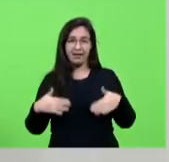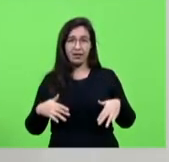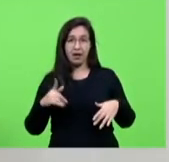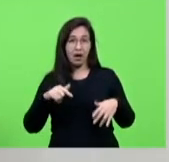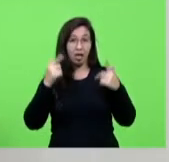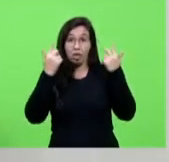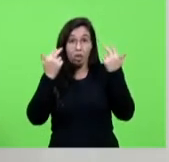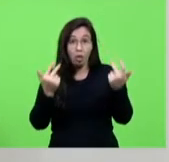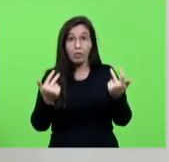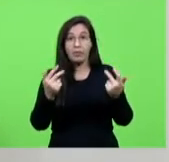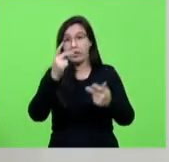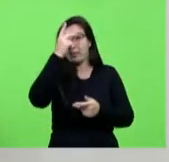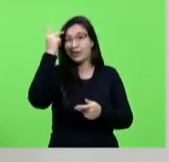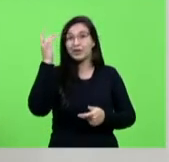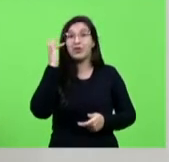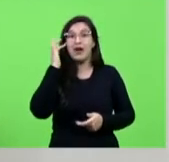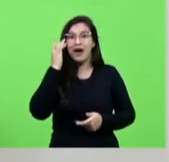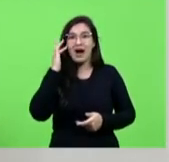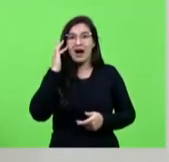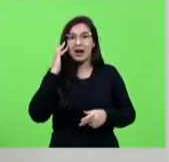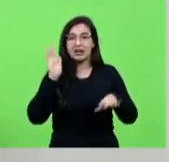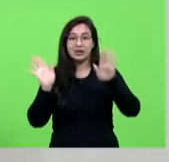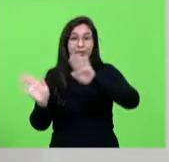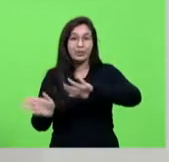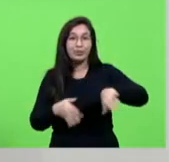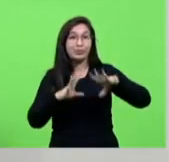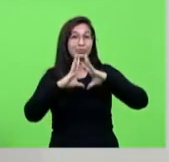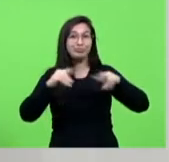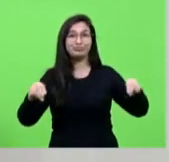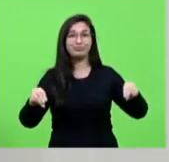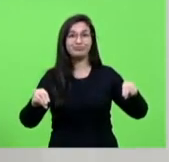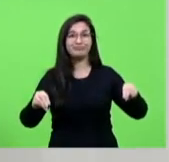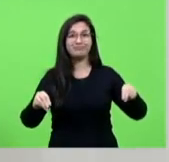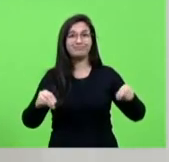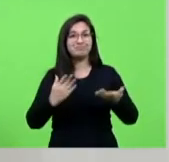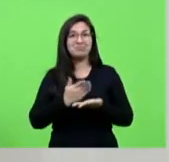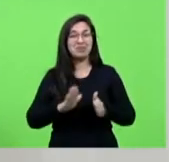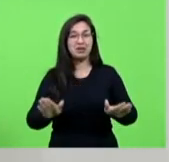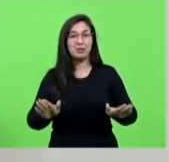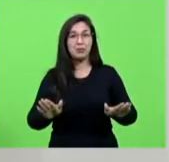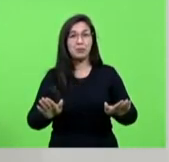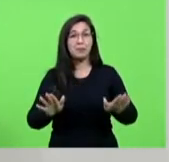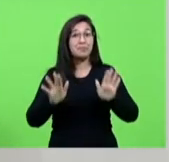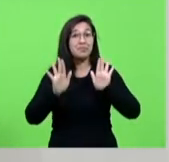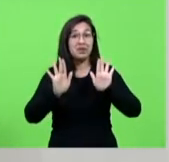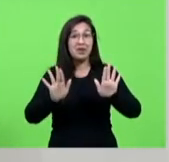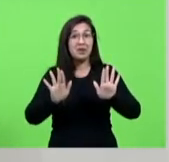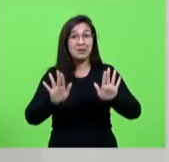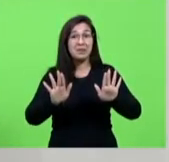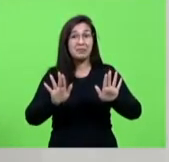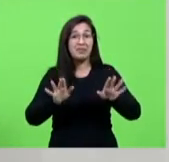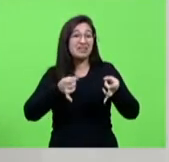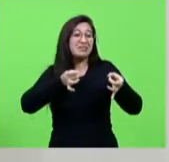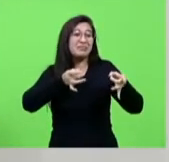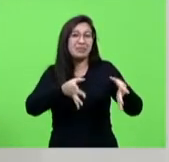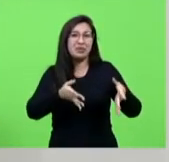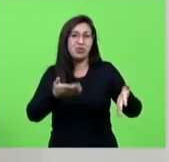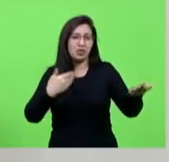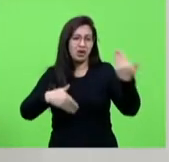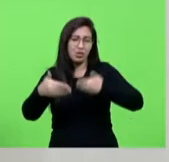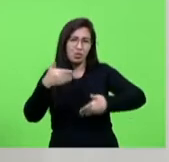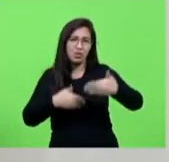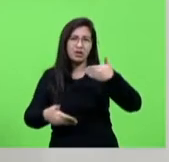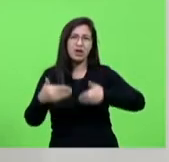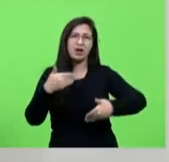pessoal acha que já passou tudo e acabou. E completamente abandonam todos